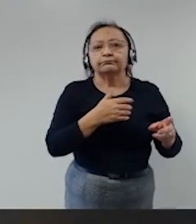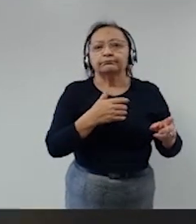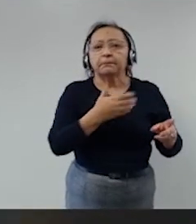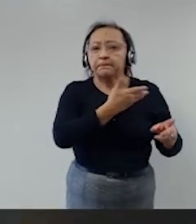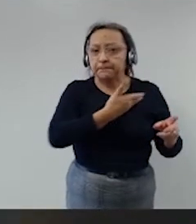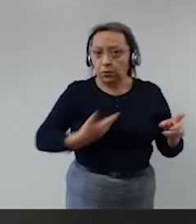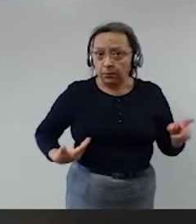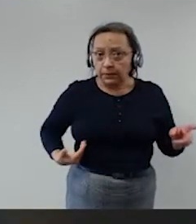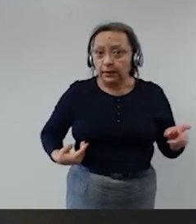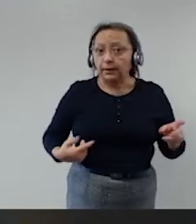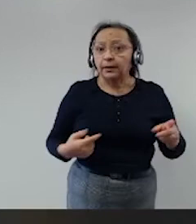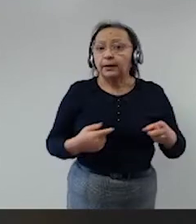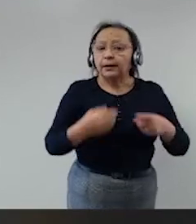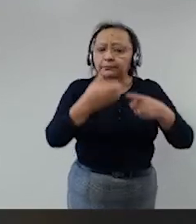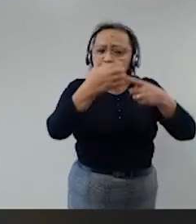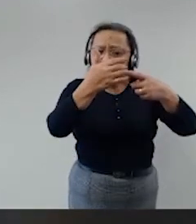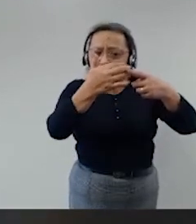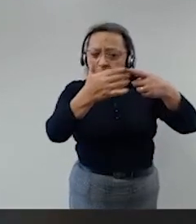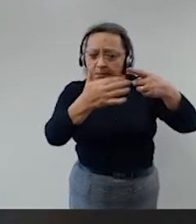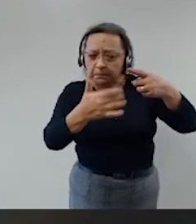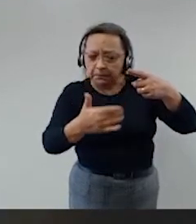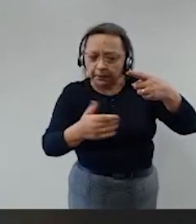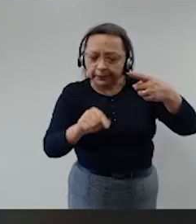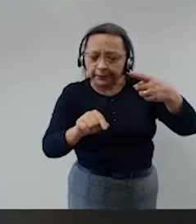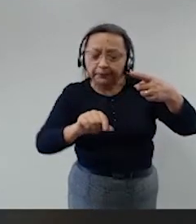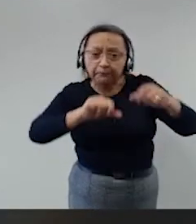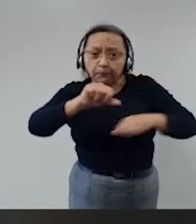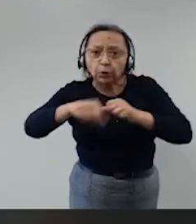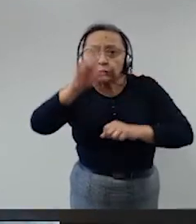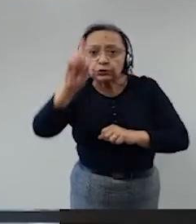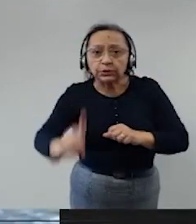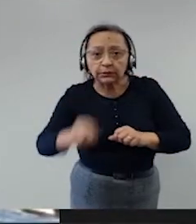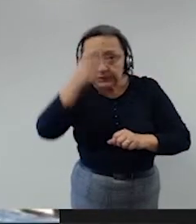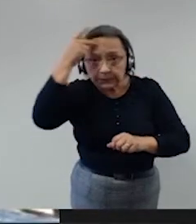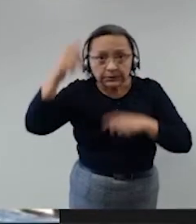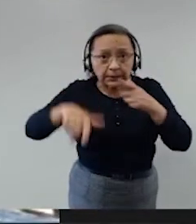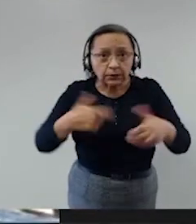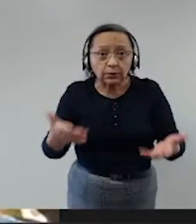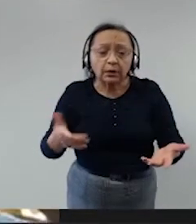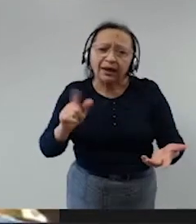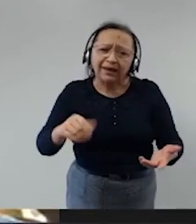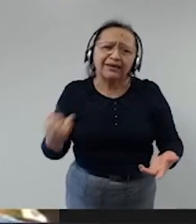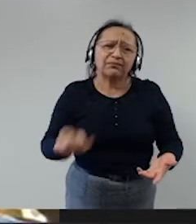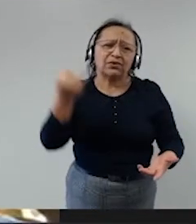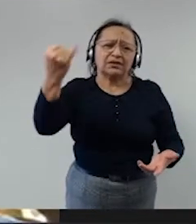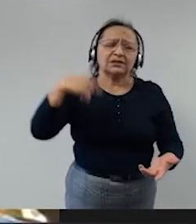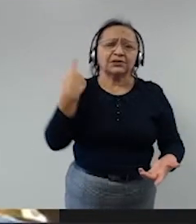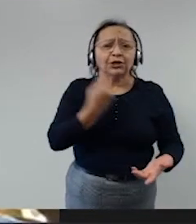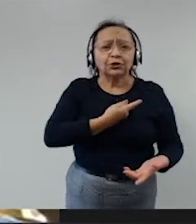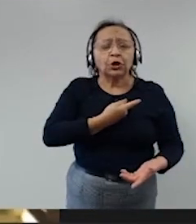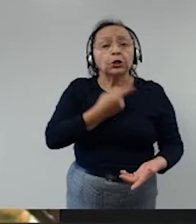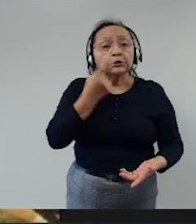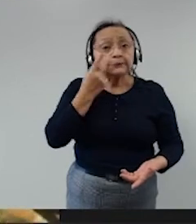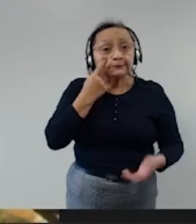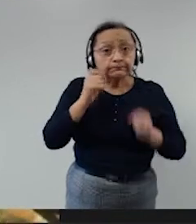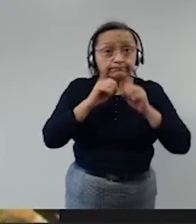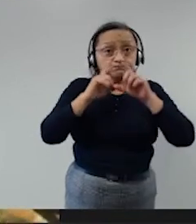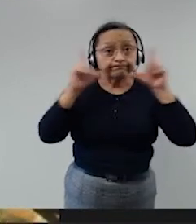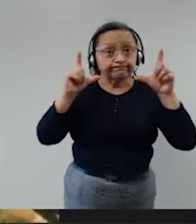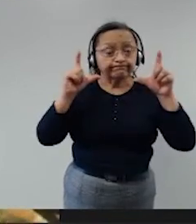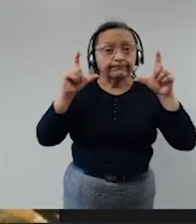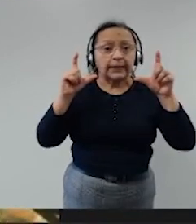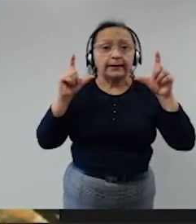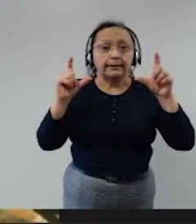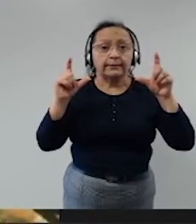uma pequena alteração no direito dos trabalhadores, é essencial que nós permaneçamos